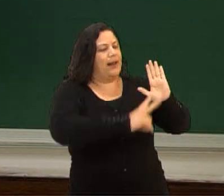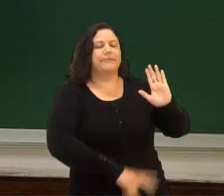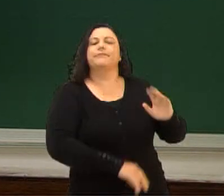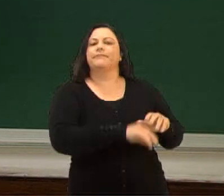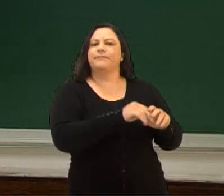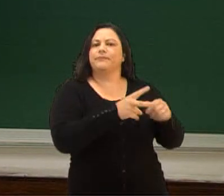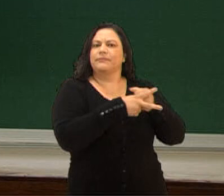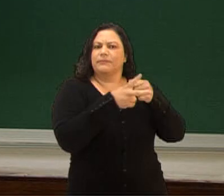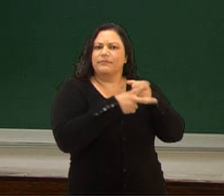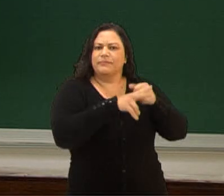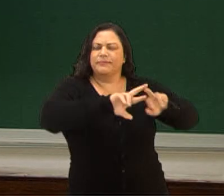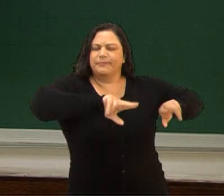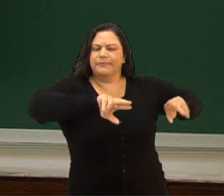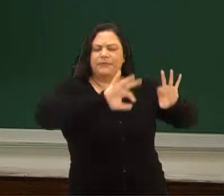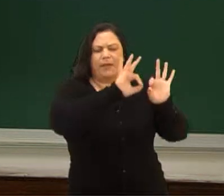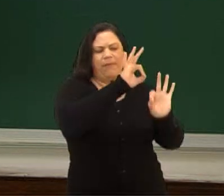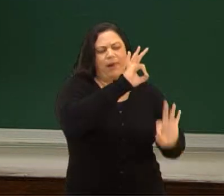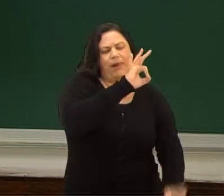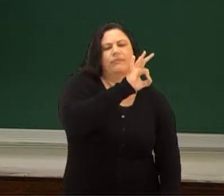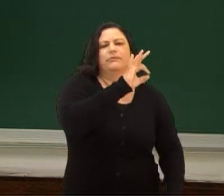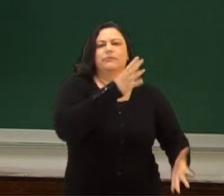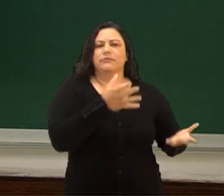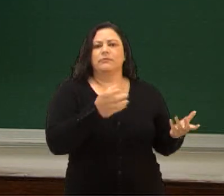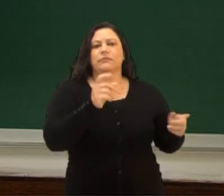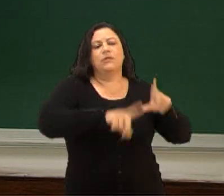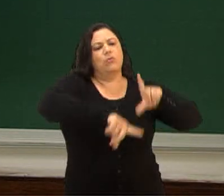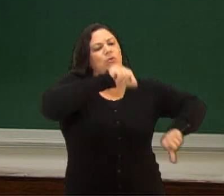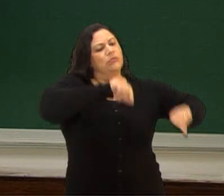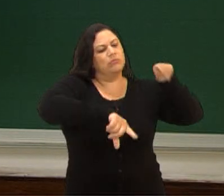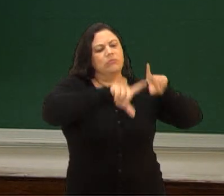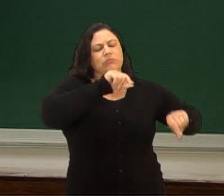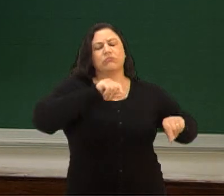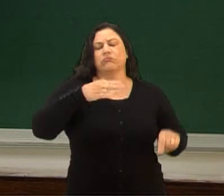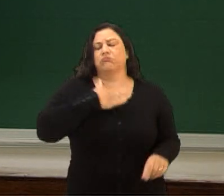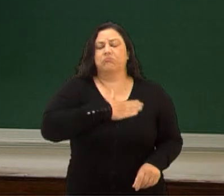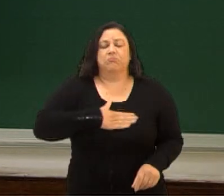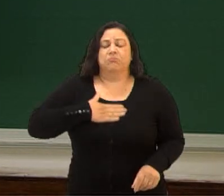uma infinidade lá que você pode escolher aquela que você gostar mais.